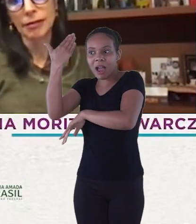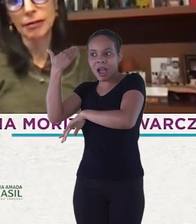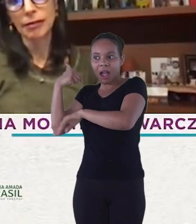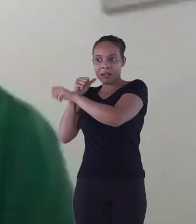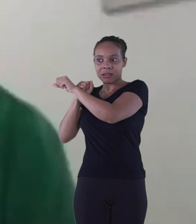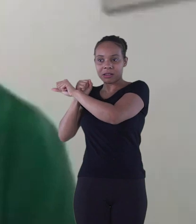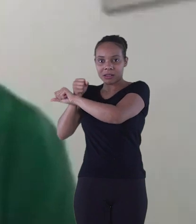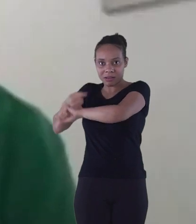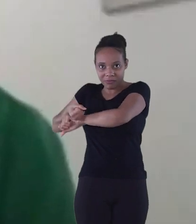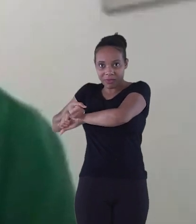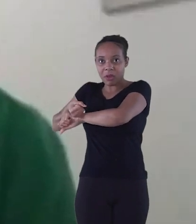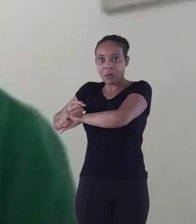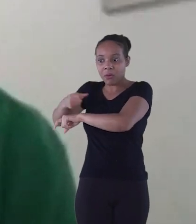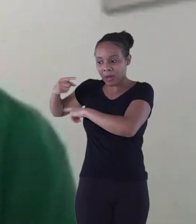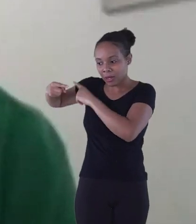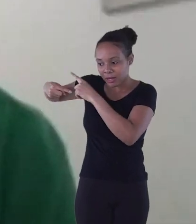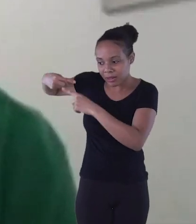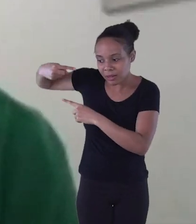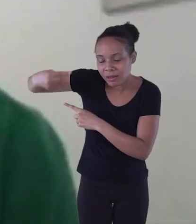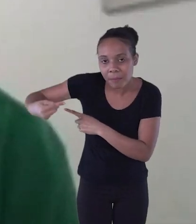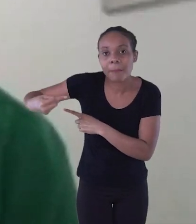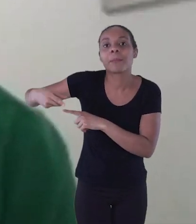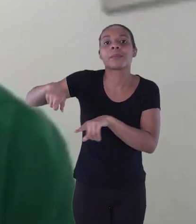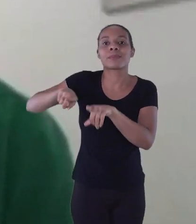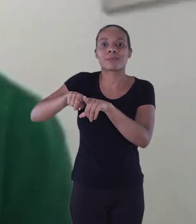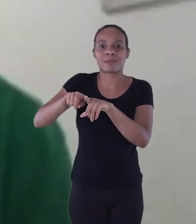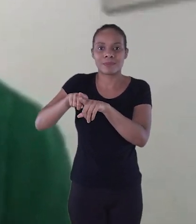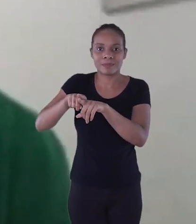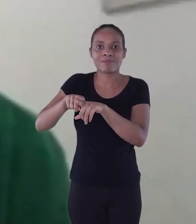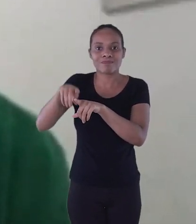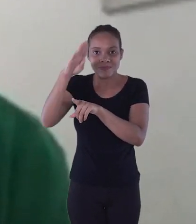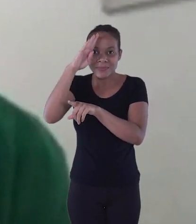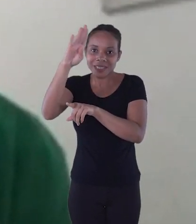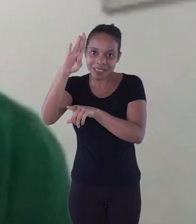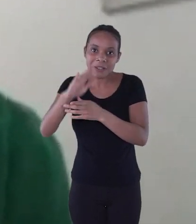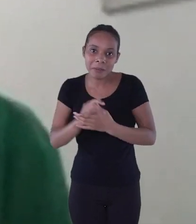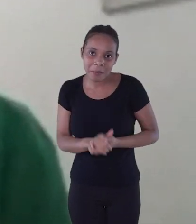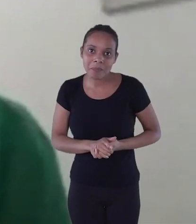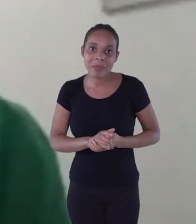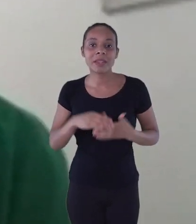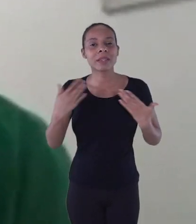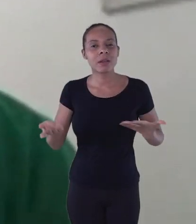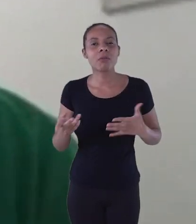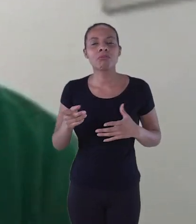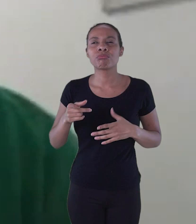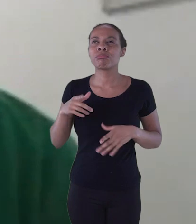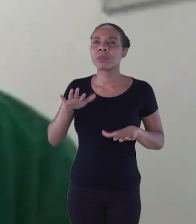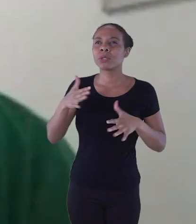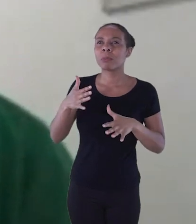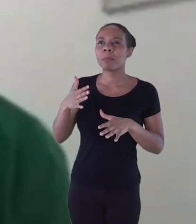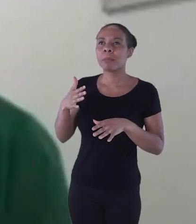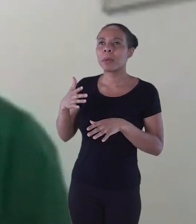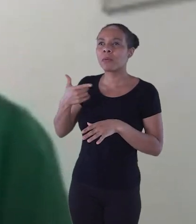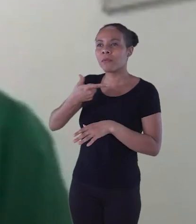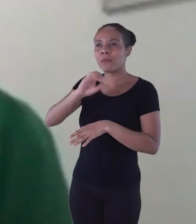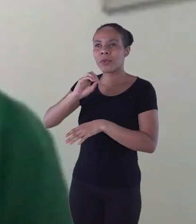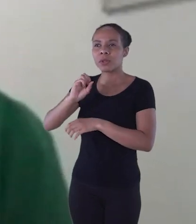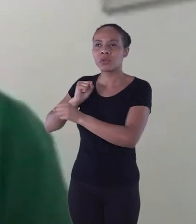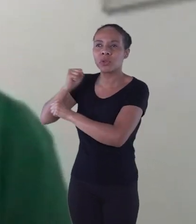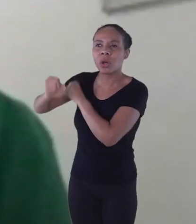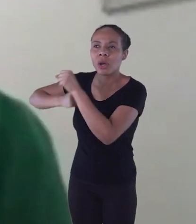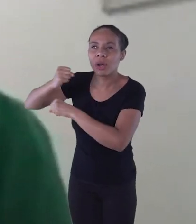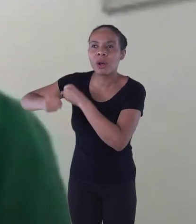gente inclusive fomos para temas muito mais contemporâneos dos últimos 20 anos, incluindo